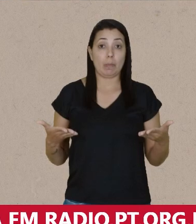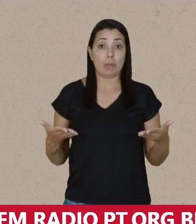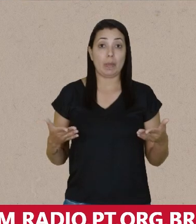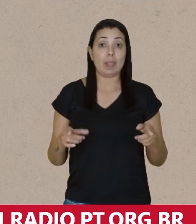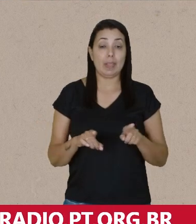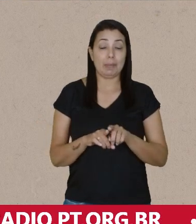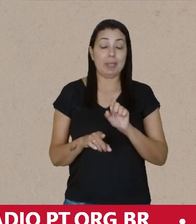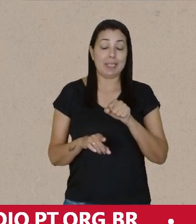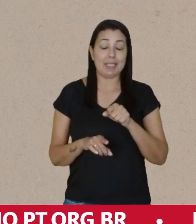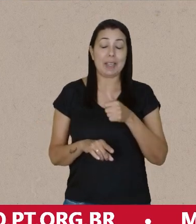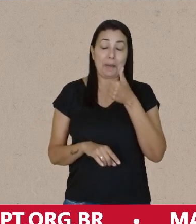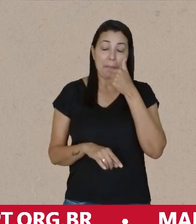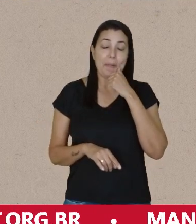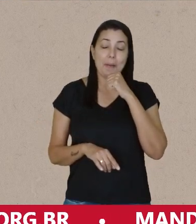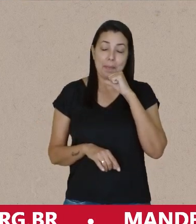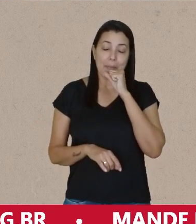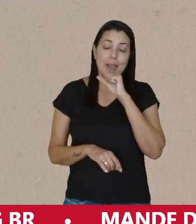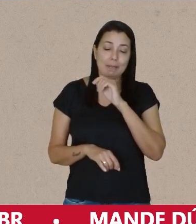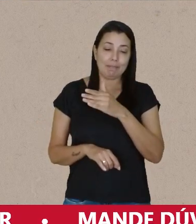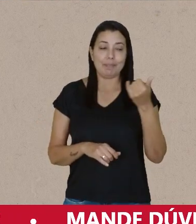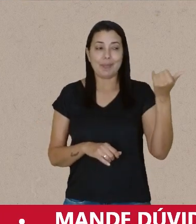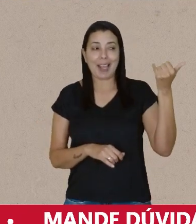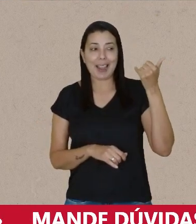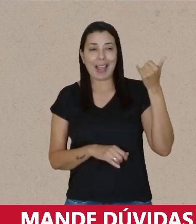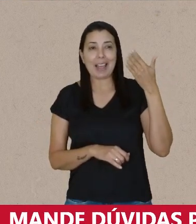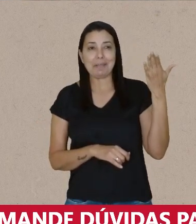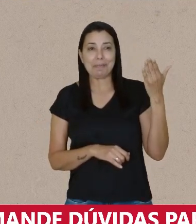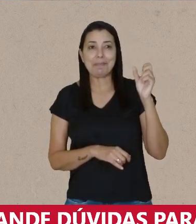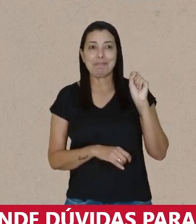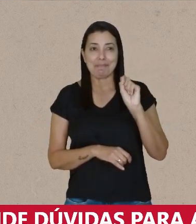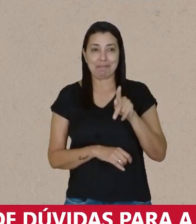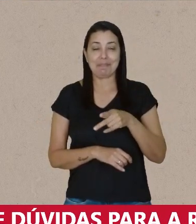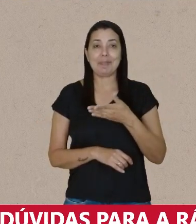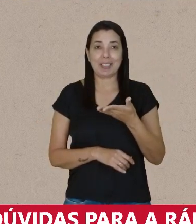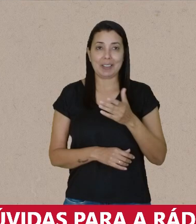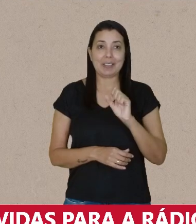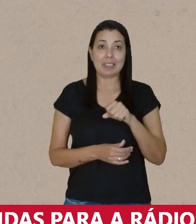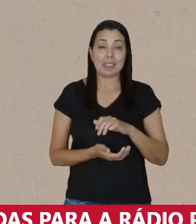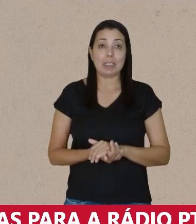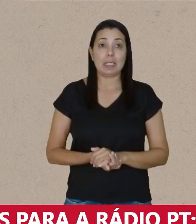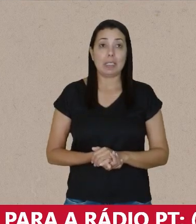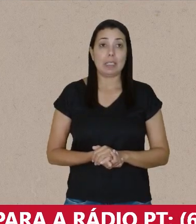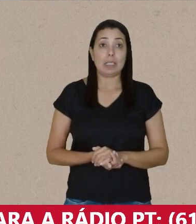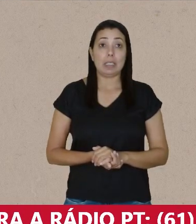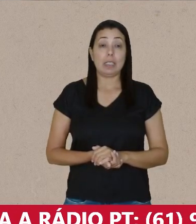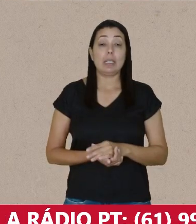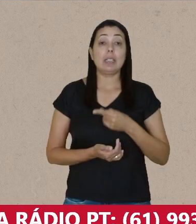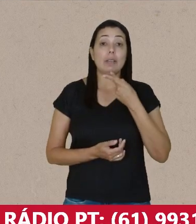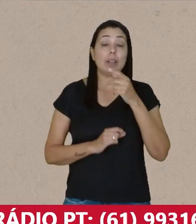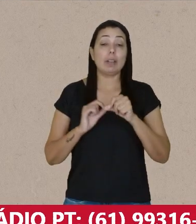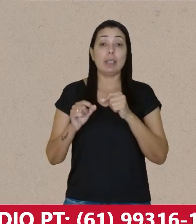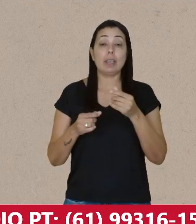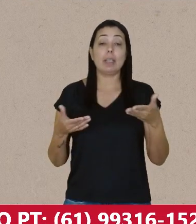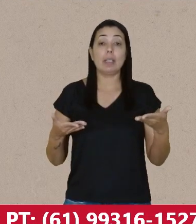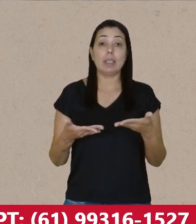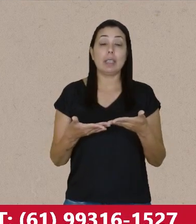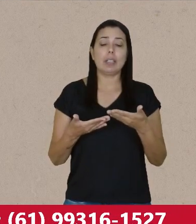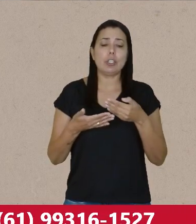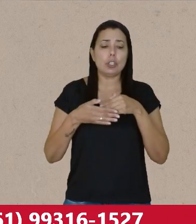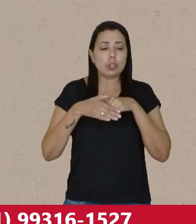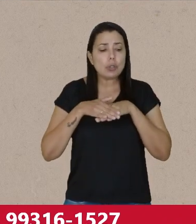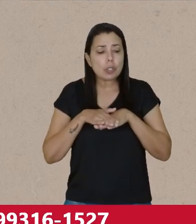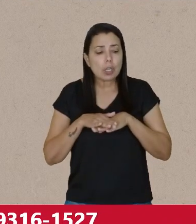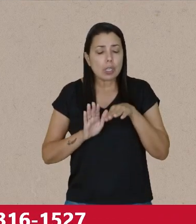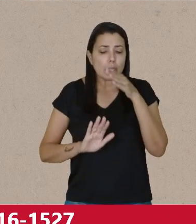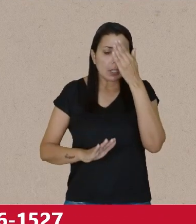Dizia minha mãe, amém. Muito bem, é isso aí. E você estava falando agora, Zé, na ingenuidade de